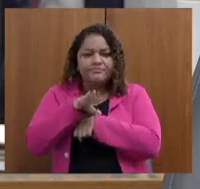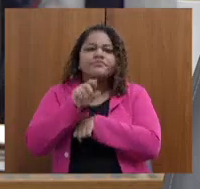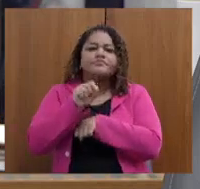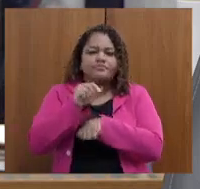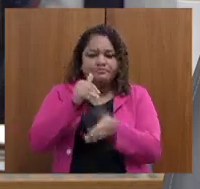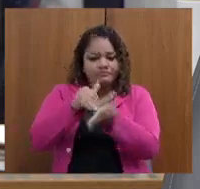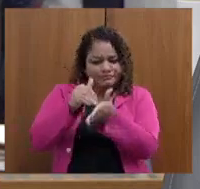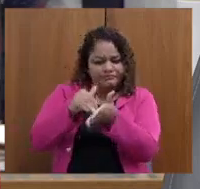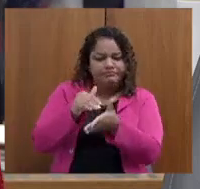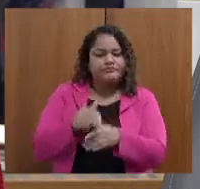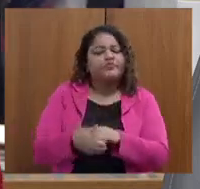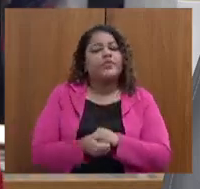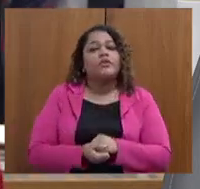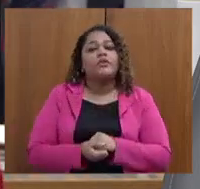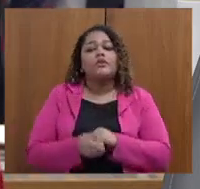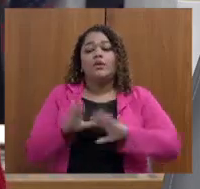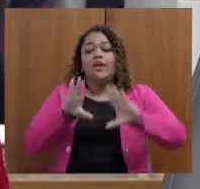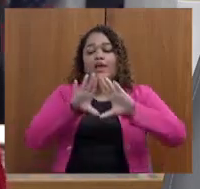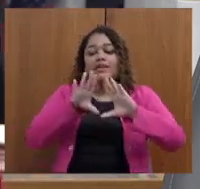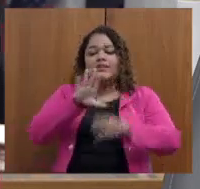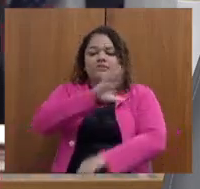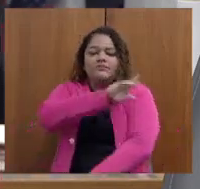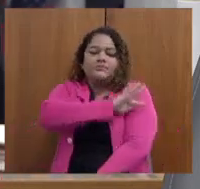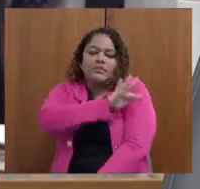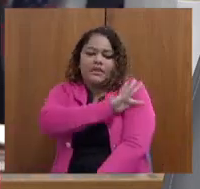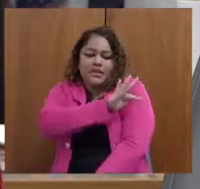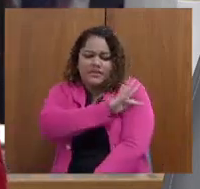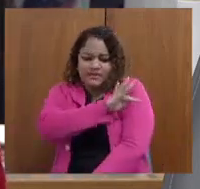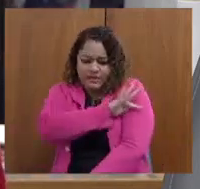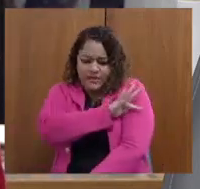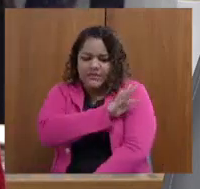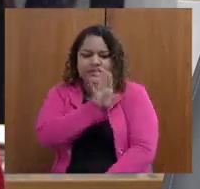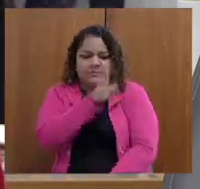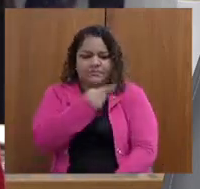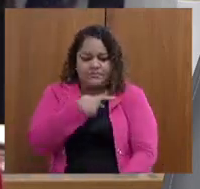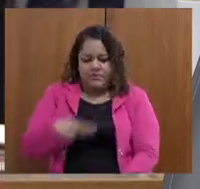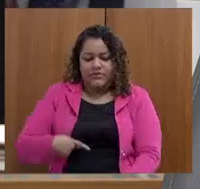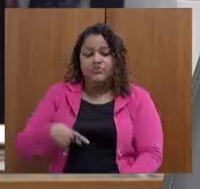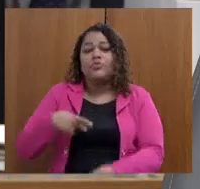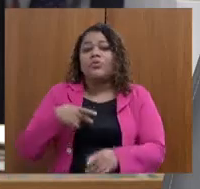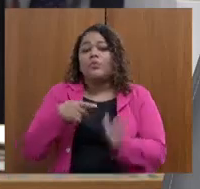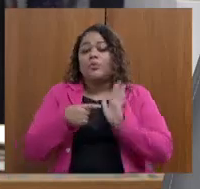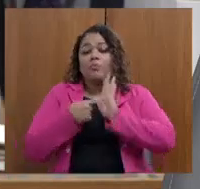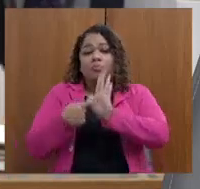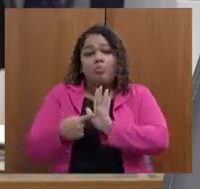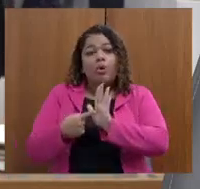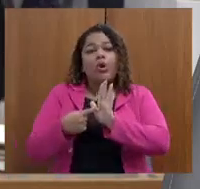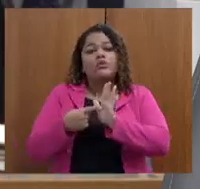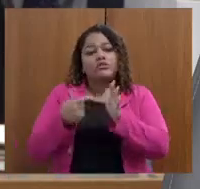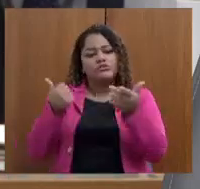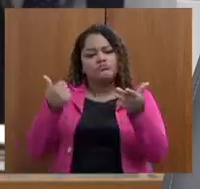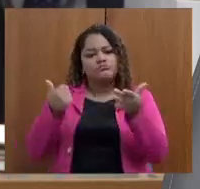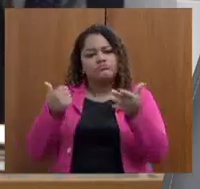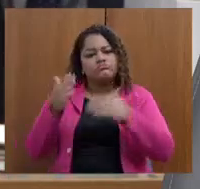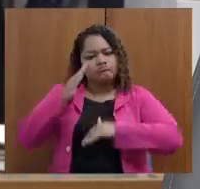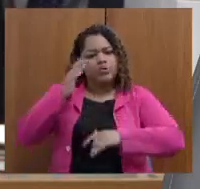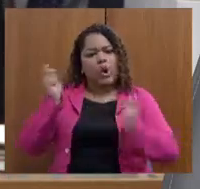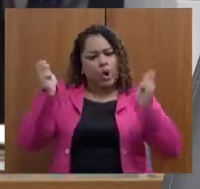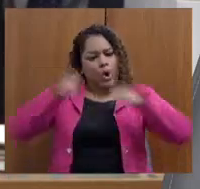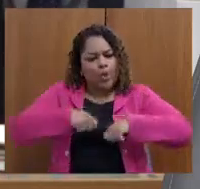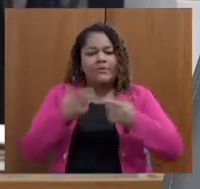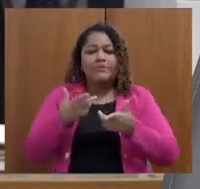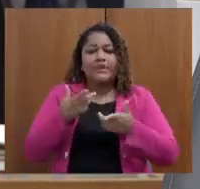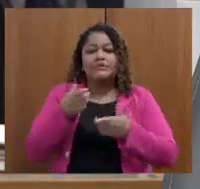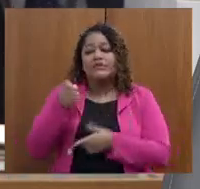o Assembleia fiscaliza Presidente mostra a sua eficácia quando o secretário nos apresenta